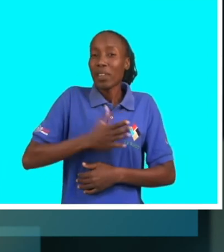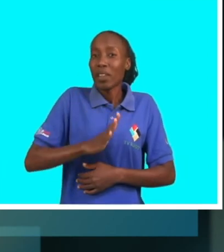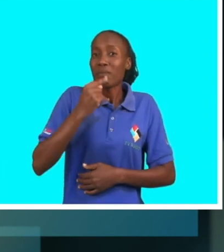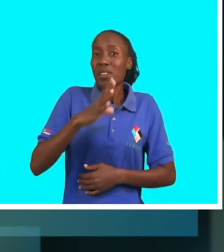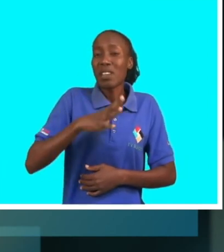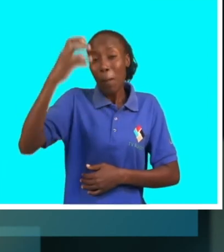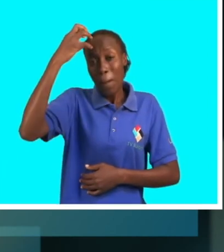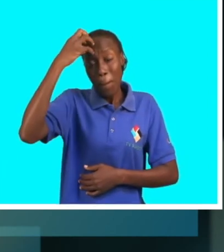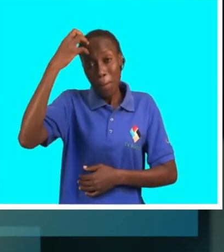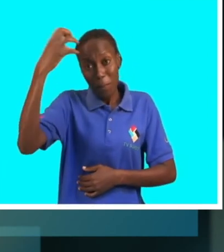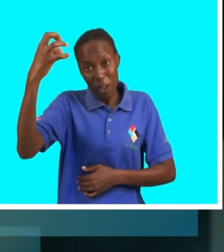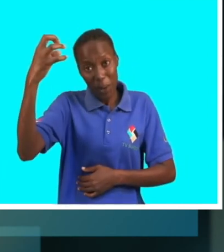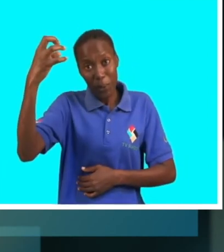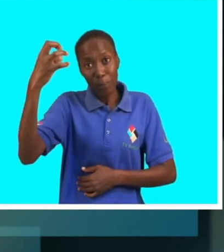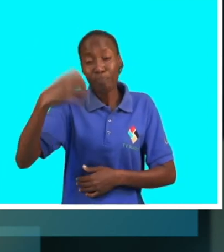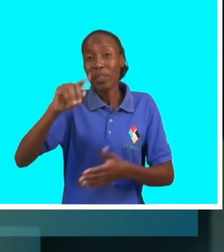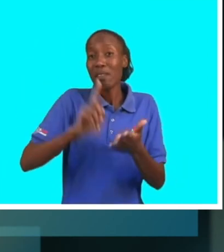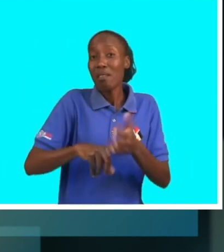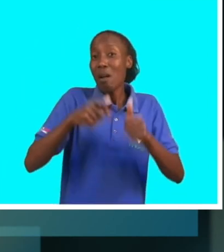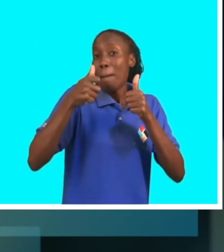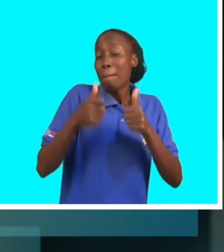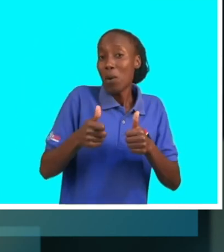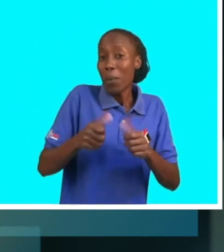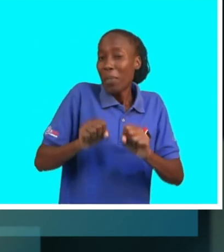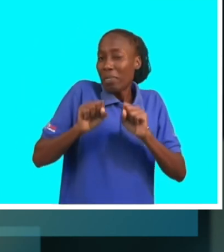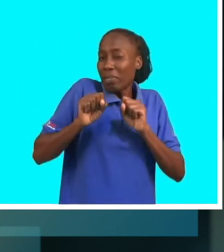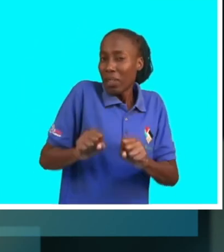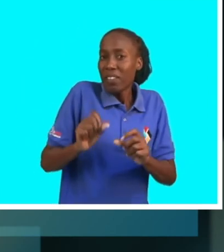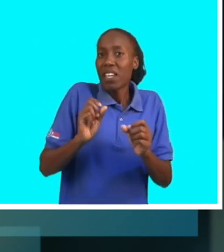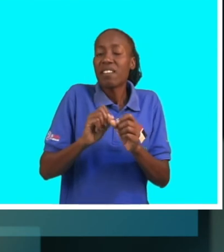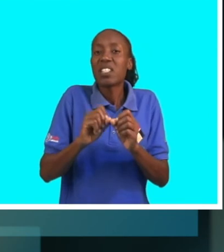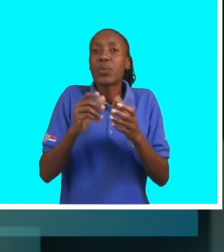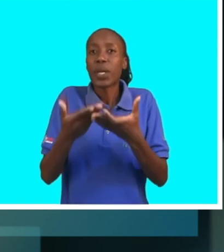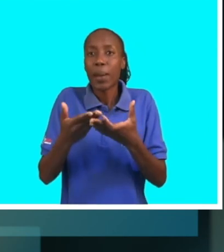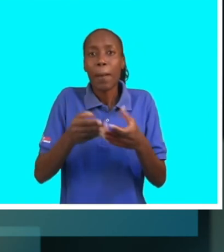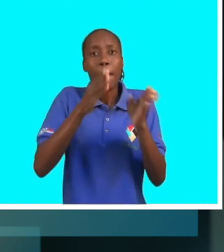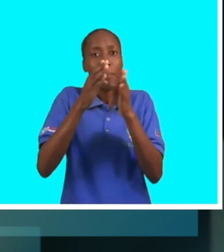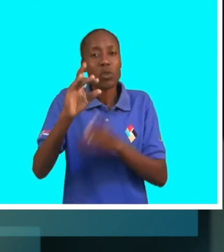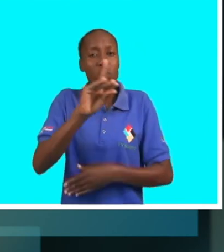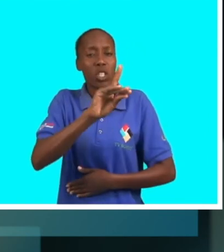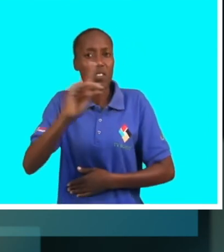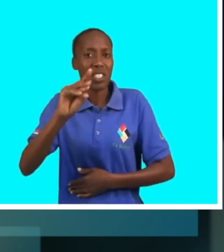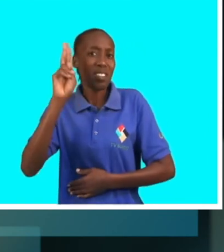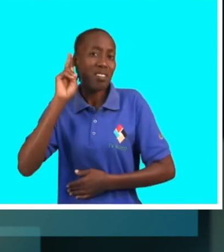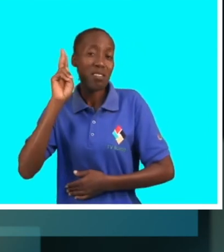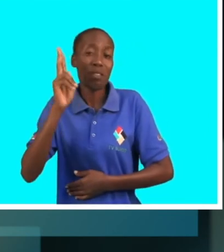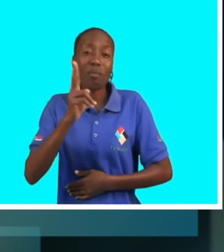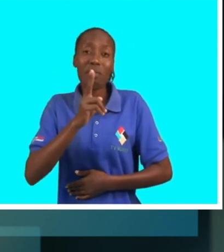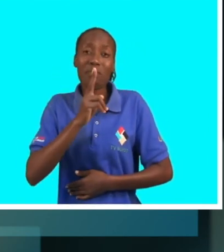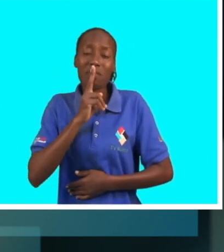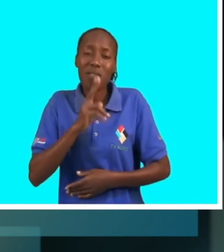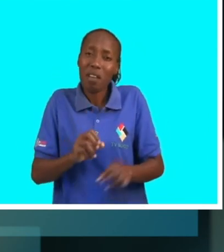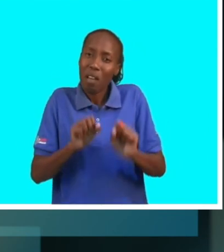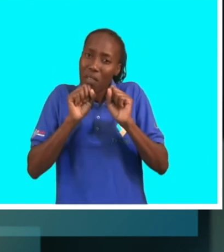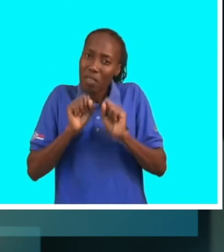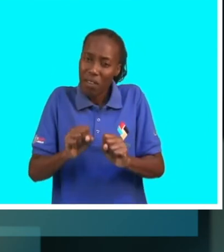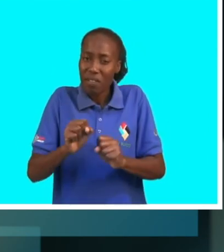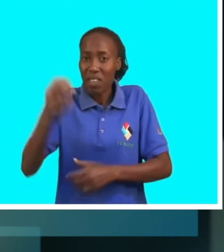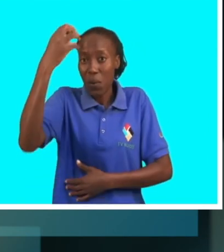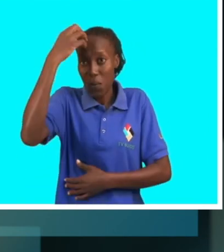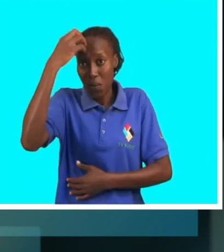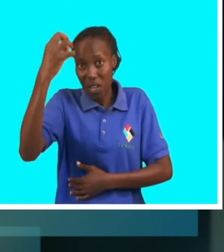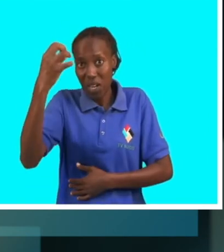que o Estado, para acrescer, no caso particular das pessoas com deficiência auditiva, seria bom que